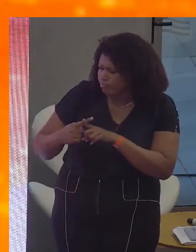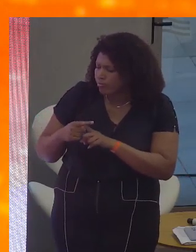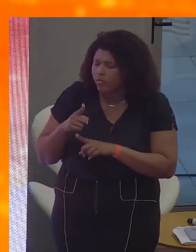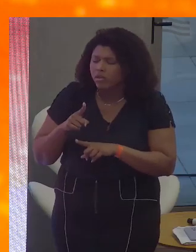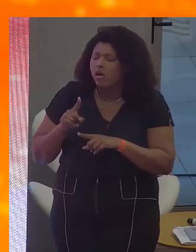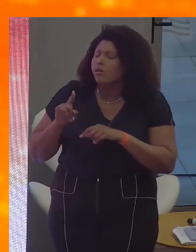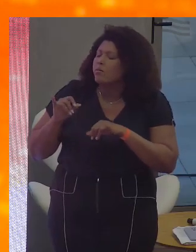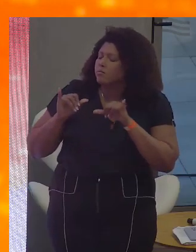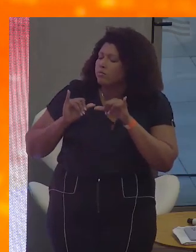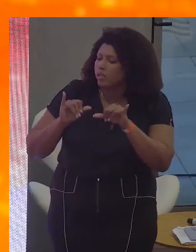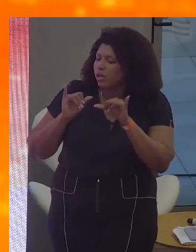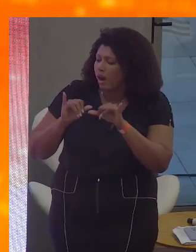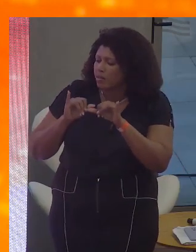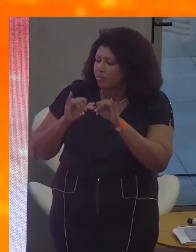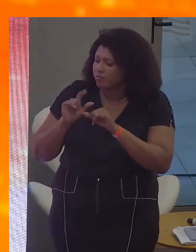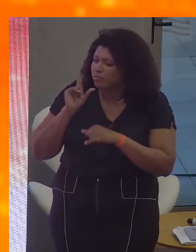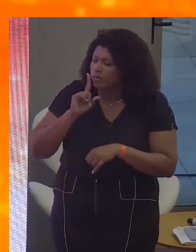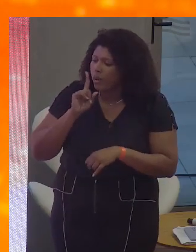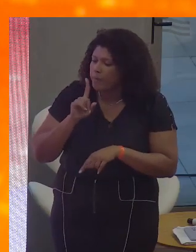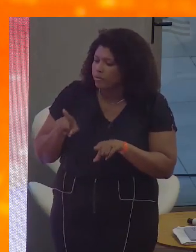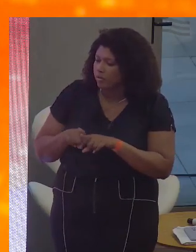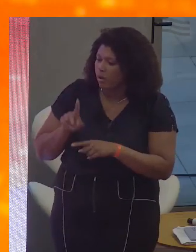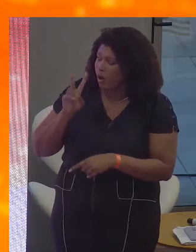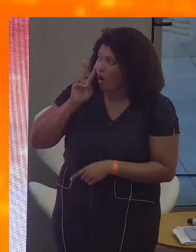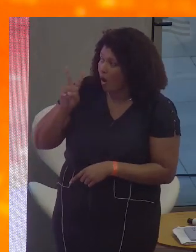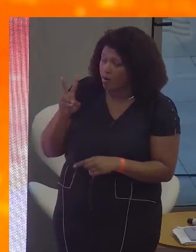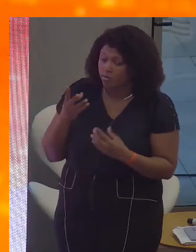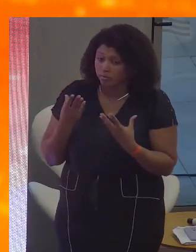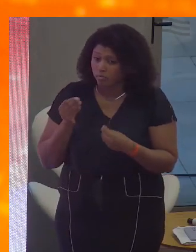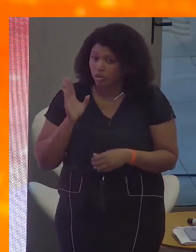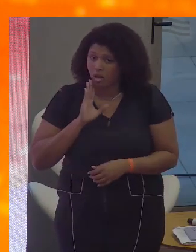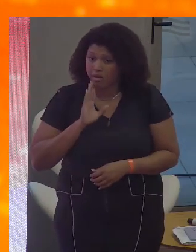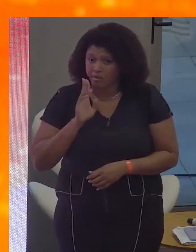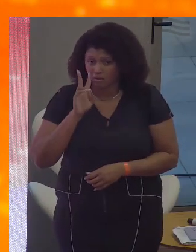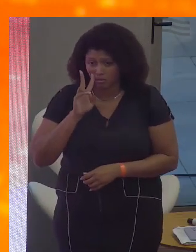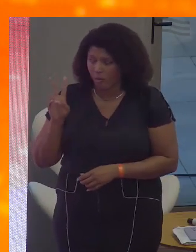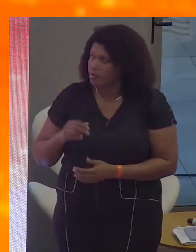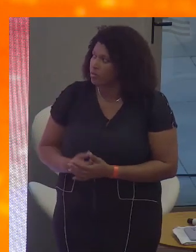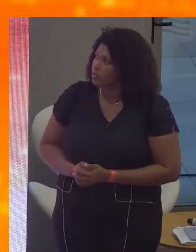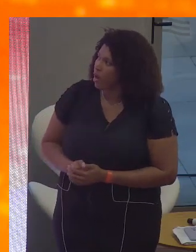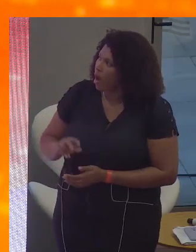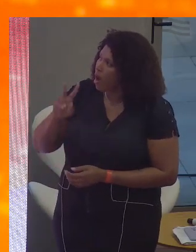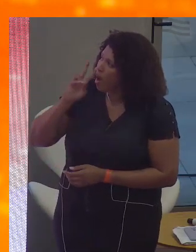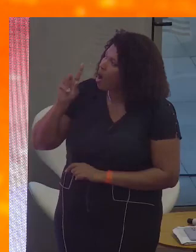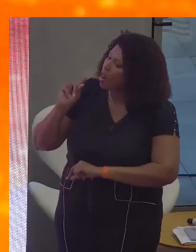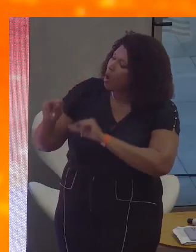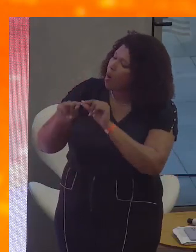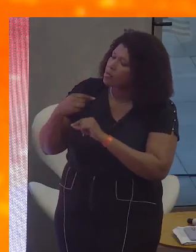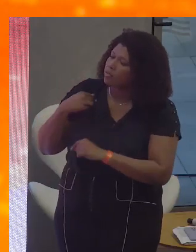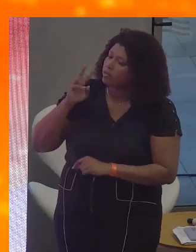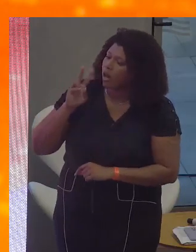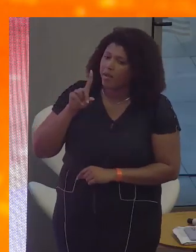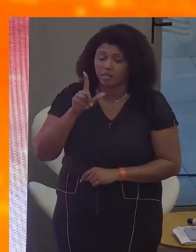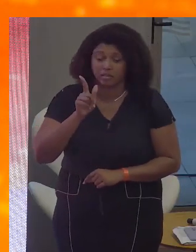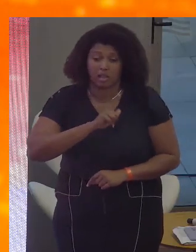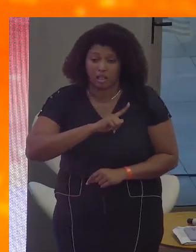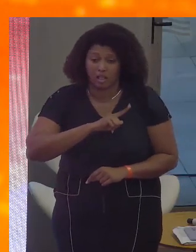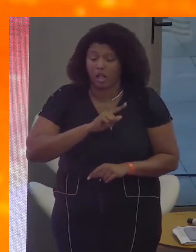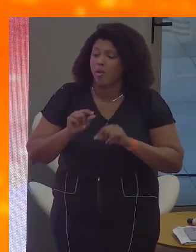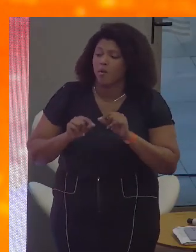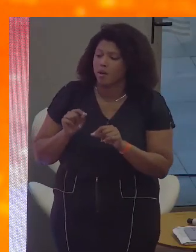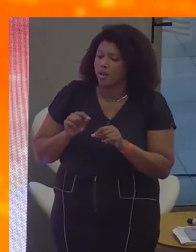europeu para cognição e memória. Olha que interessante. Olha o que eu falei para vocês. Você tem ashwagandha,